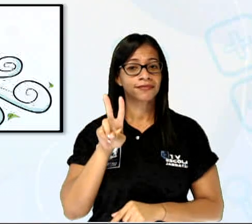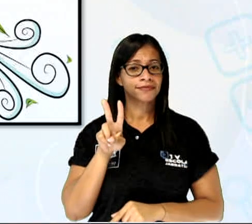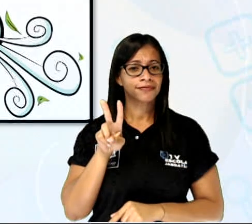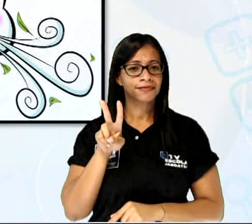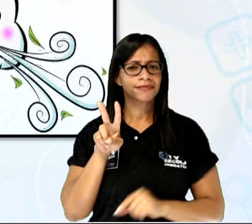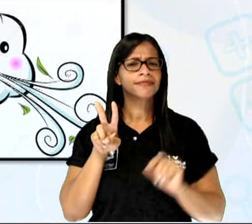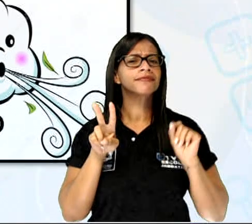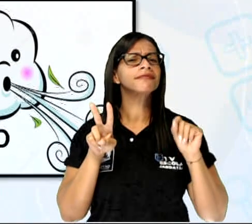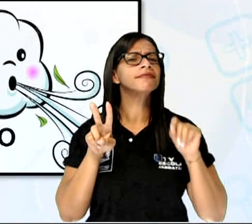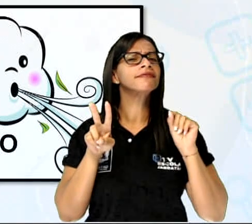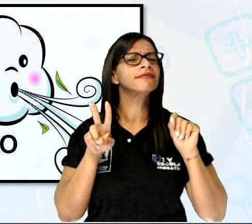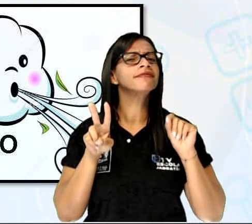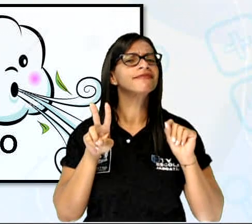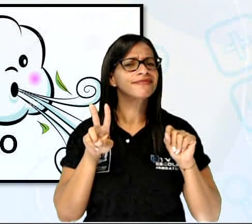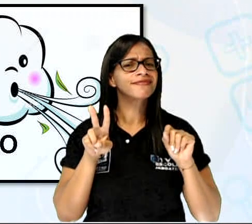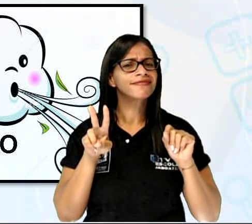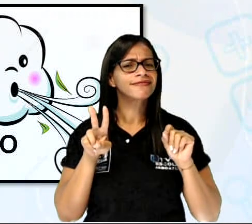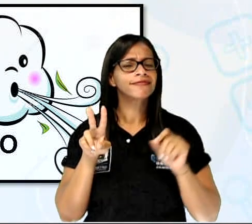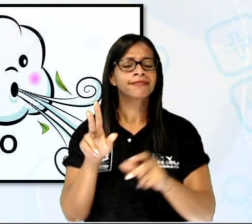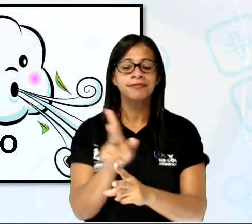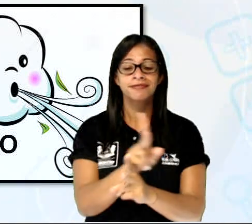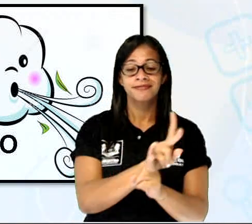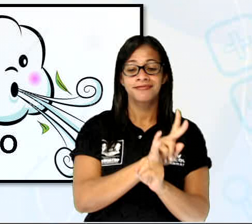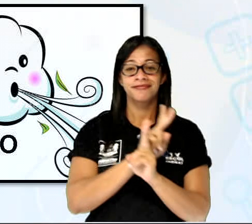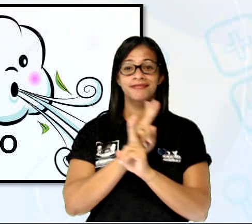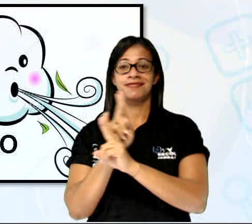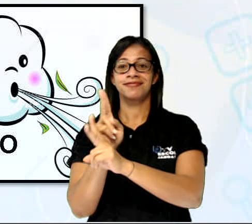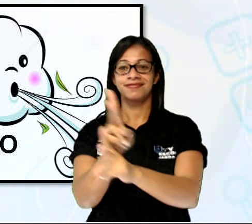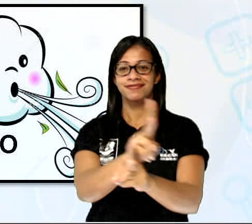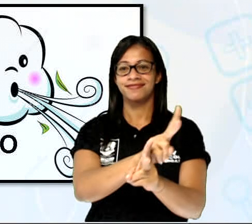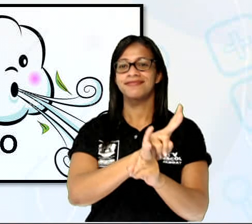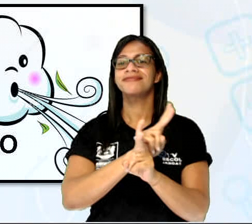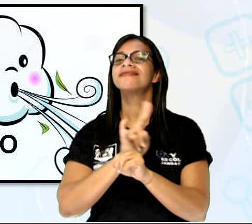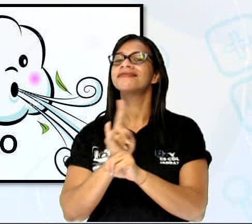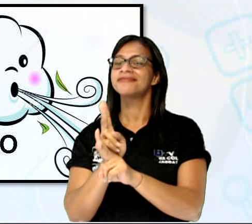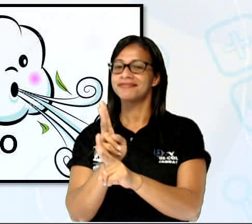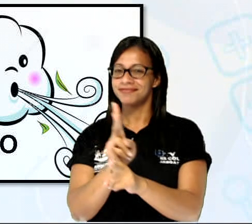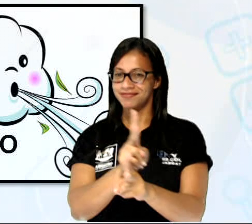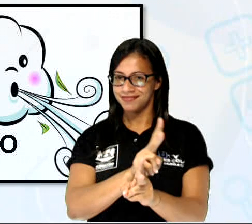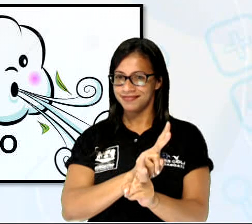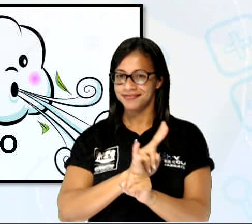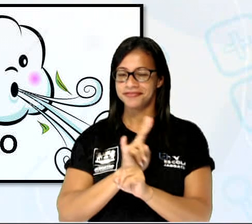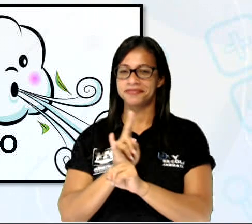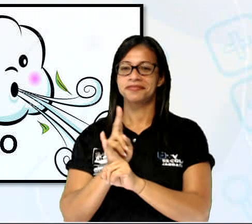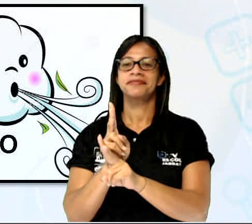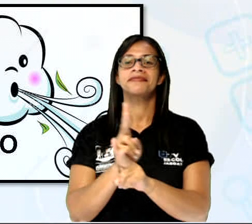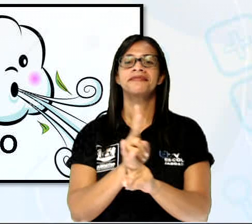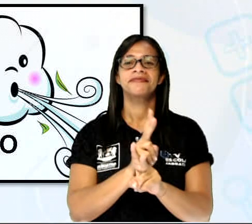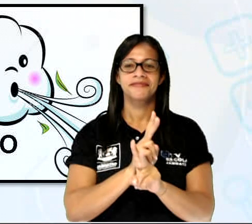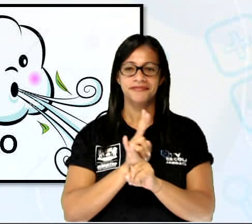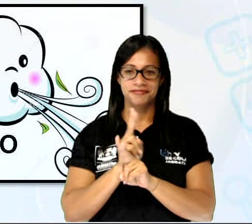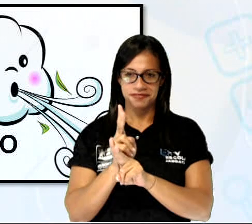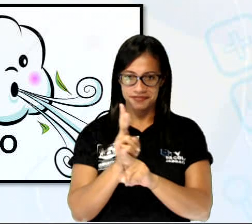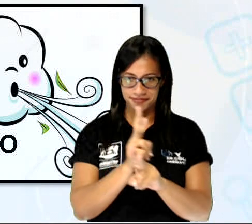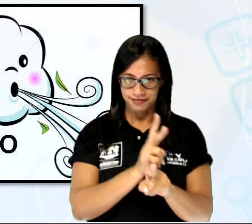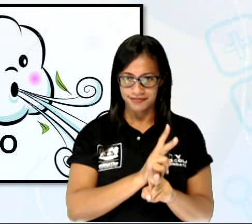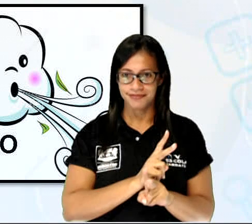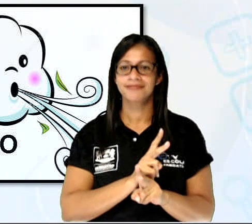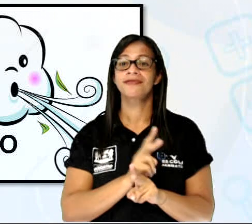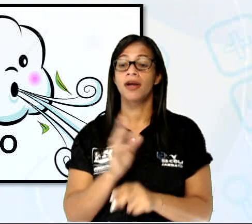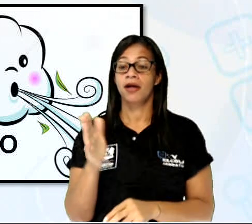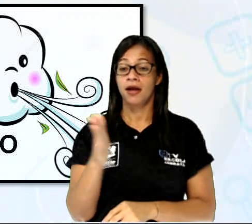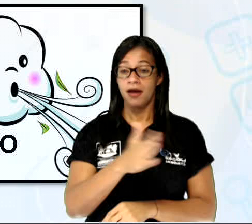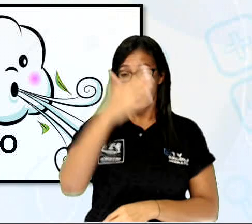a resposta? Isso mesmo. Vento. O vento, ele consegue passar, ó,